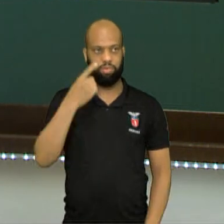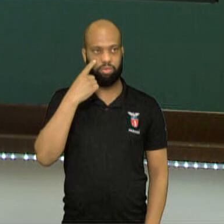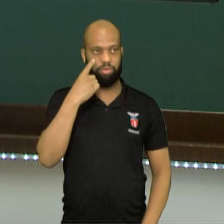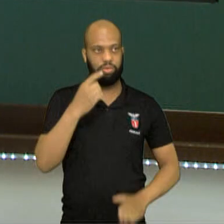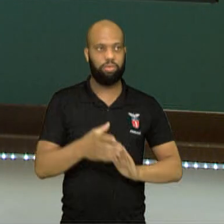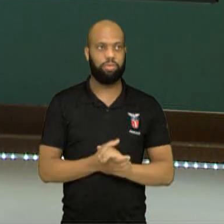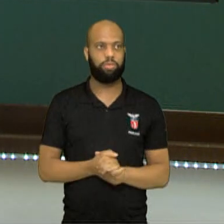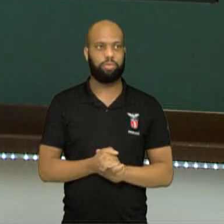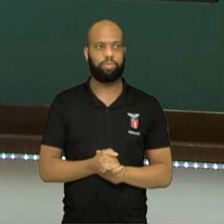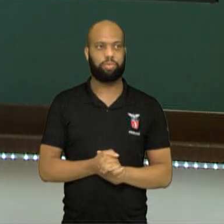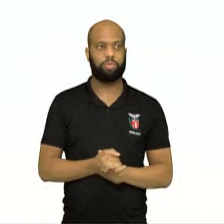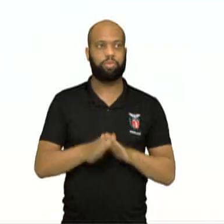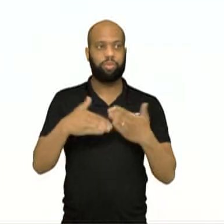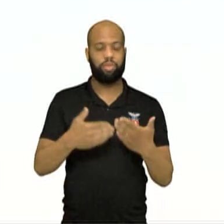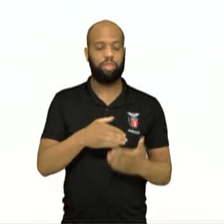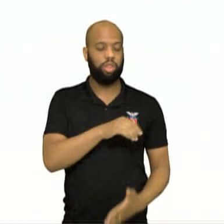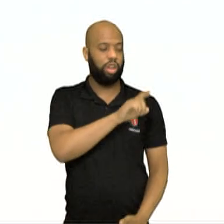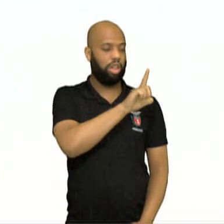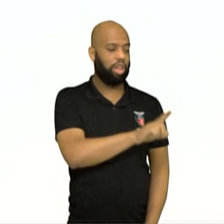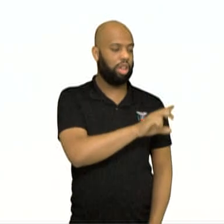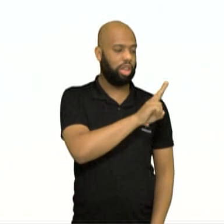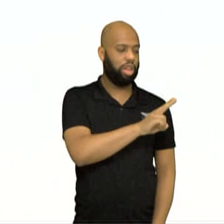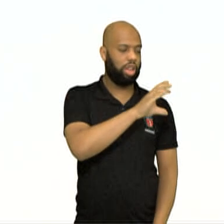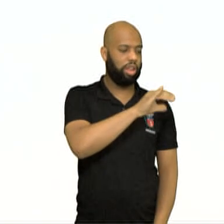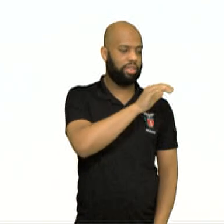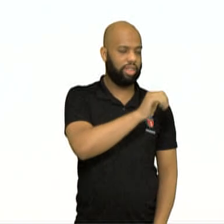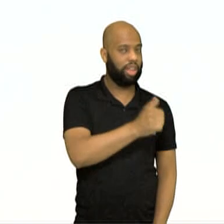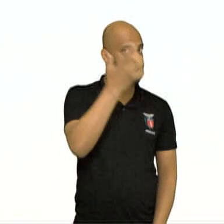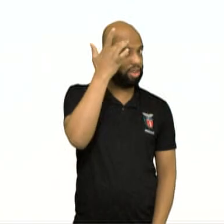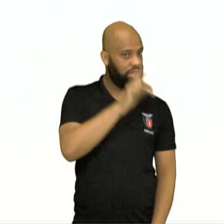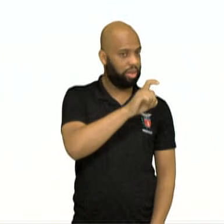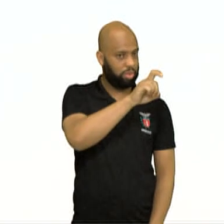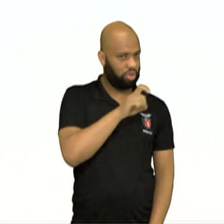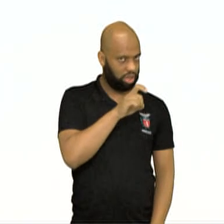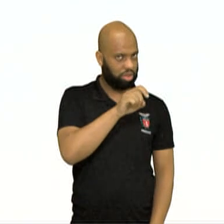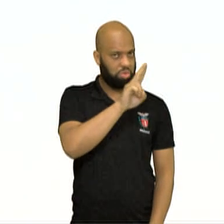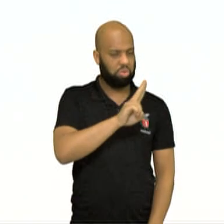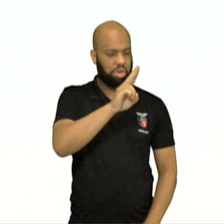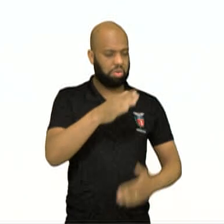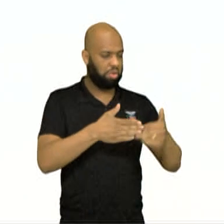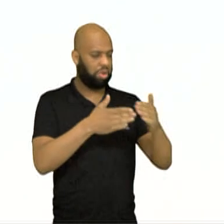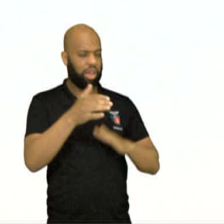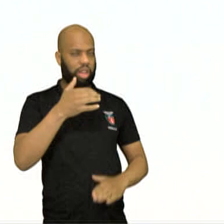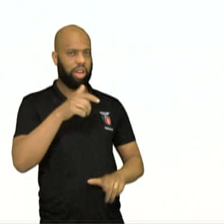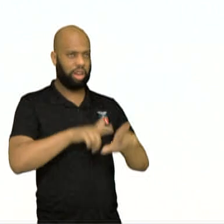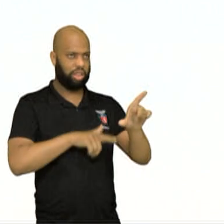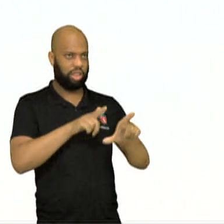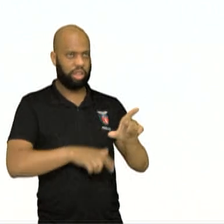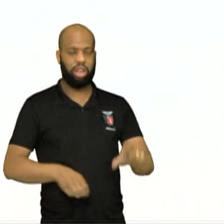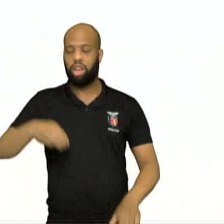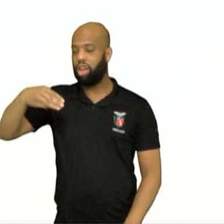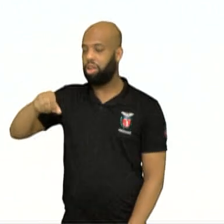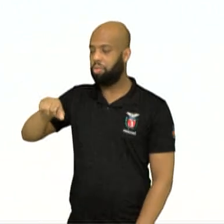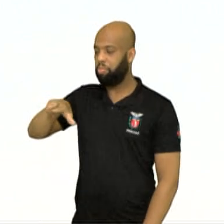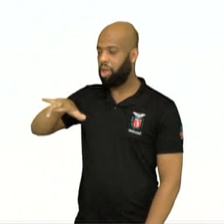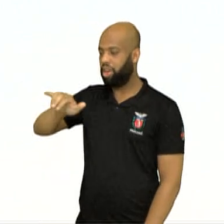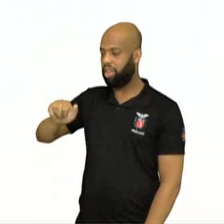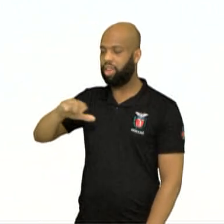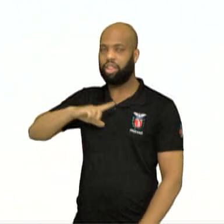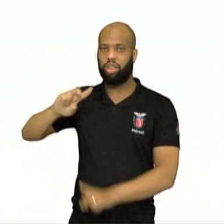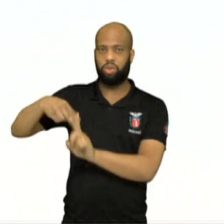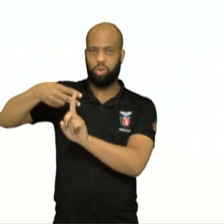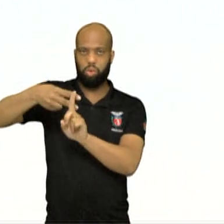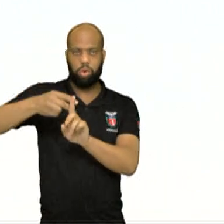Portanto, a idade de Lúcia é o valor desconhecido, x, a letrinha que você quiser. Maria tem o dobro da idade de